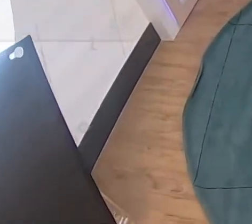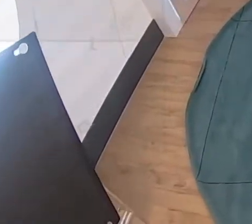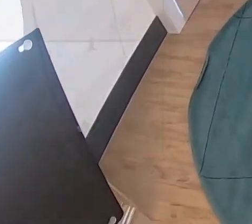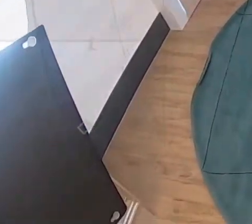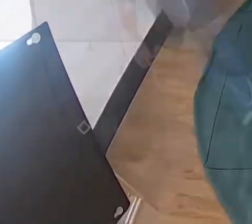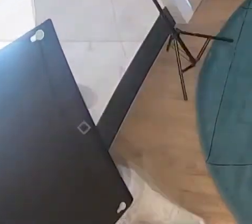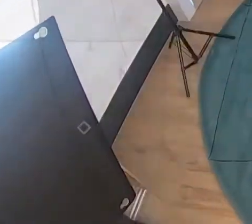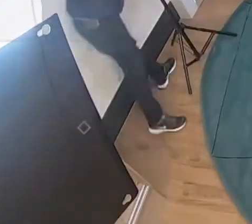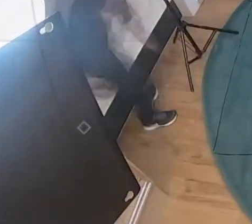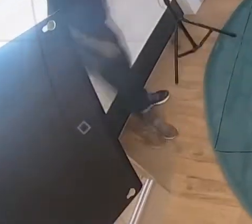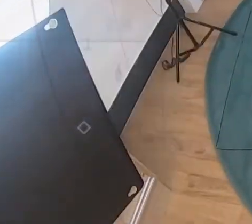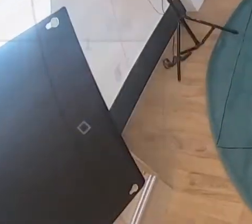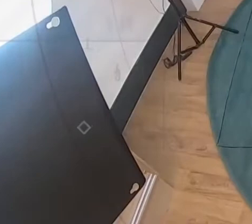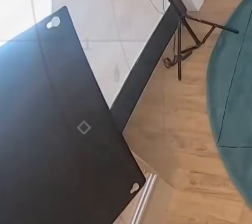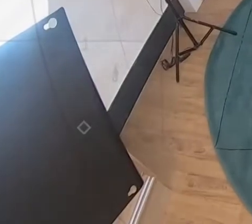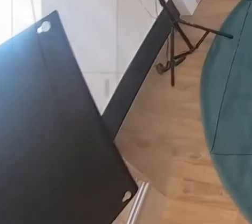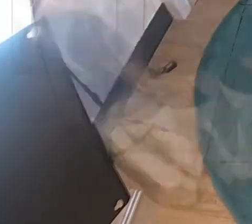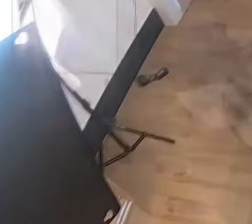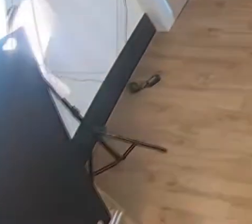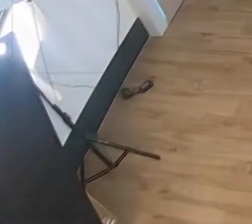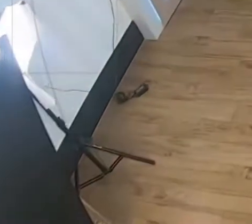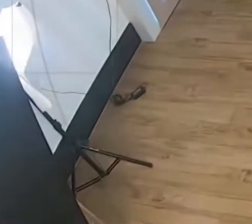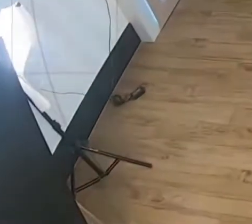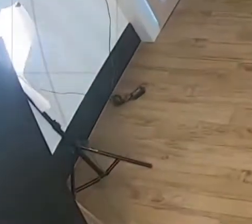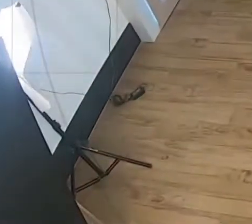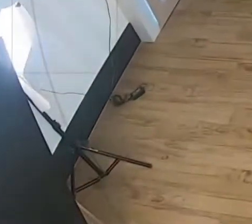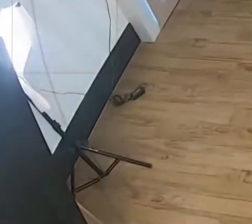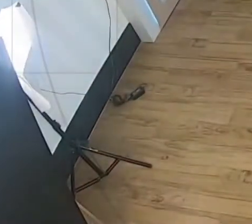Acima de tudo, o amor.